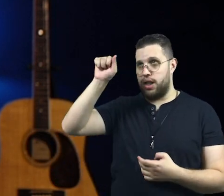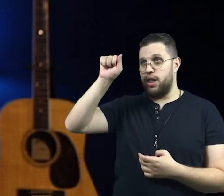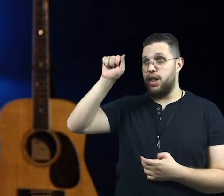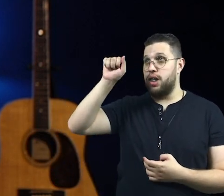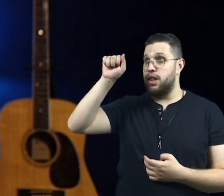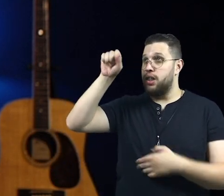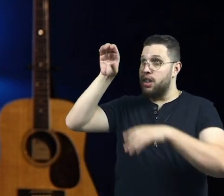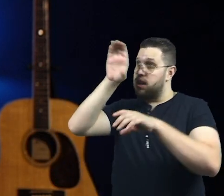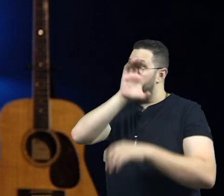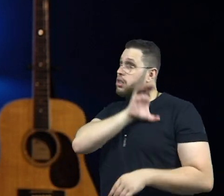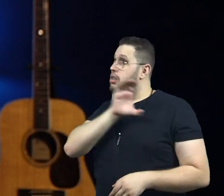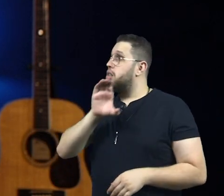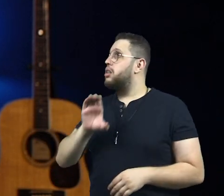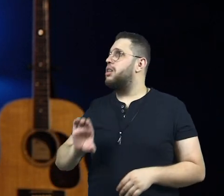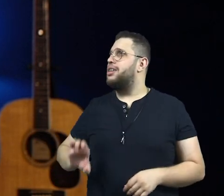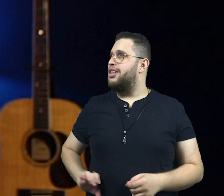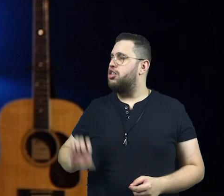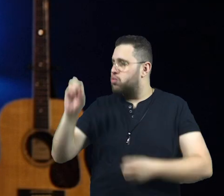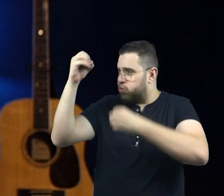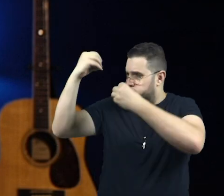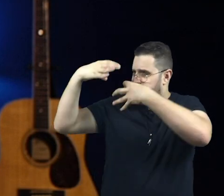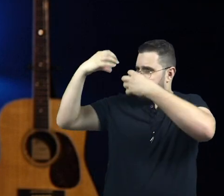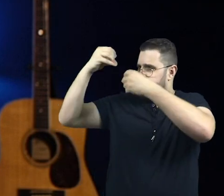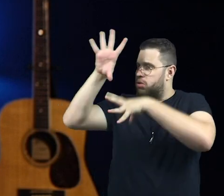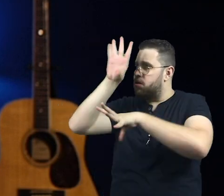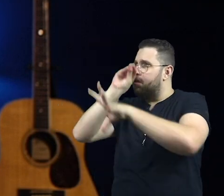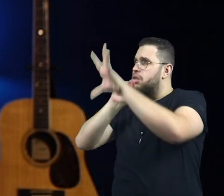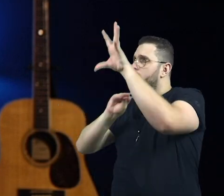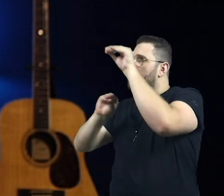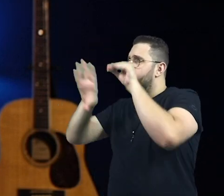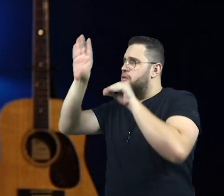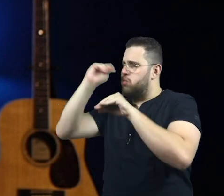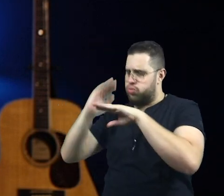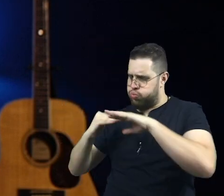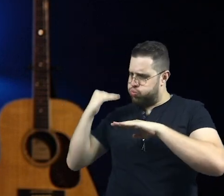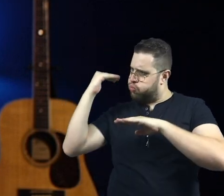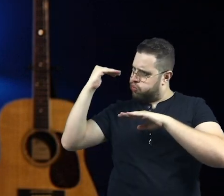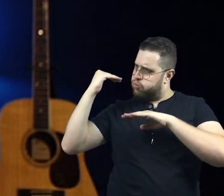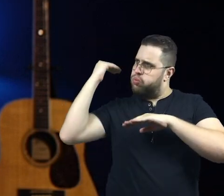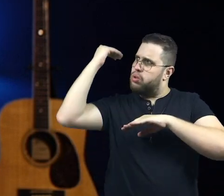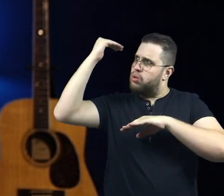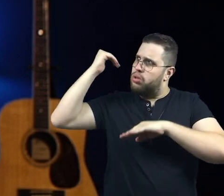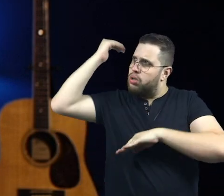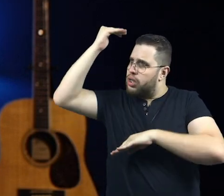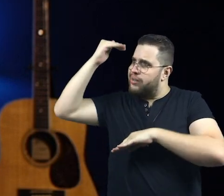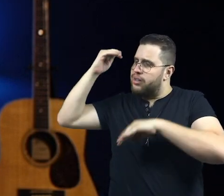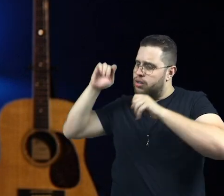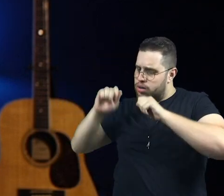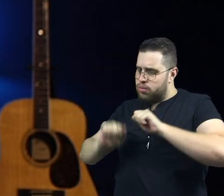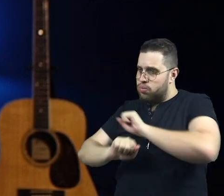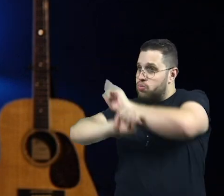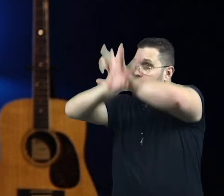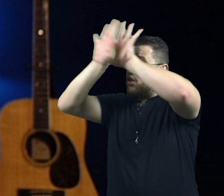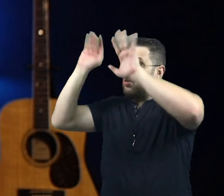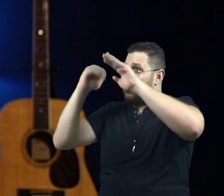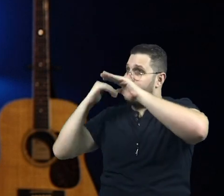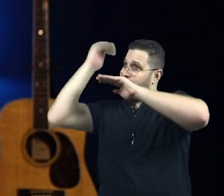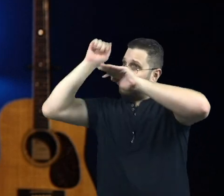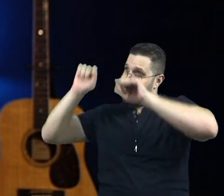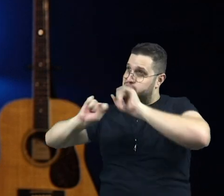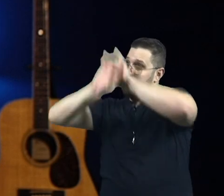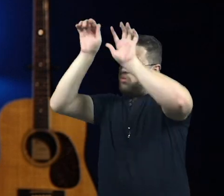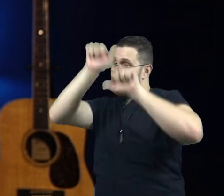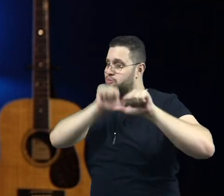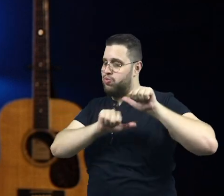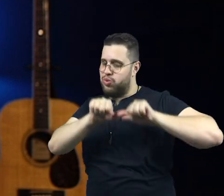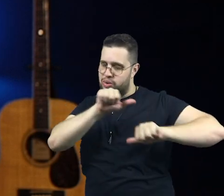A cada momento na nossa vida a gente está sendo aprimorado, aperfeiçoado. De glória em glória estamos sendo transformados